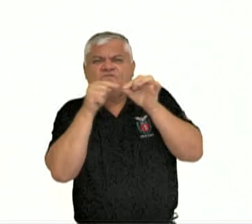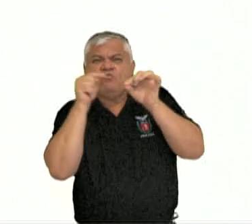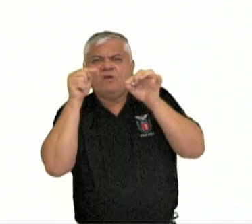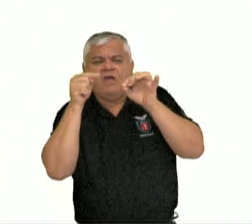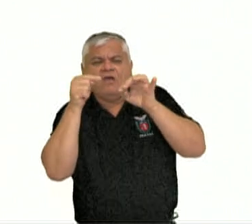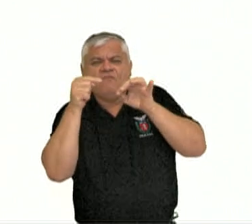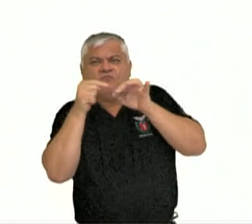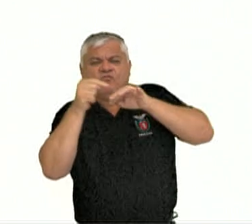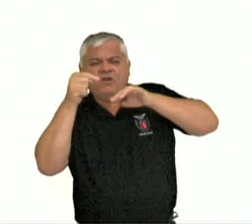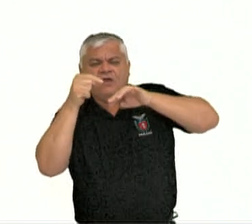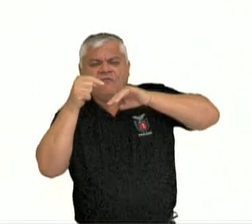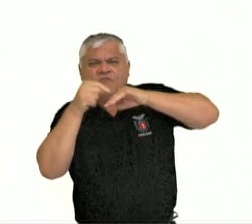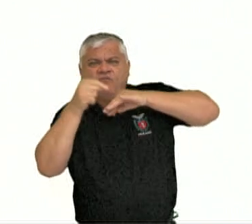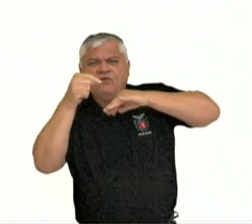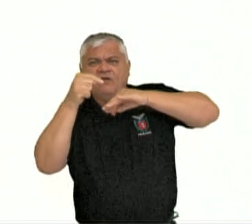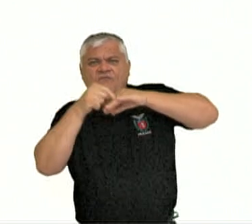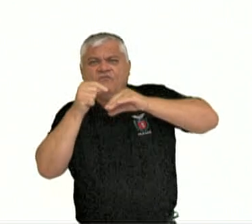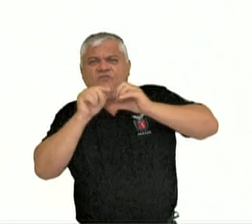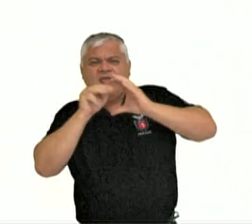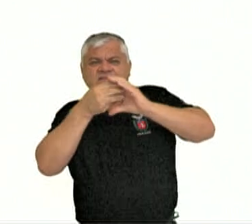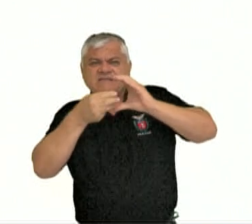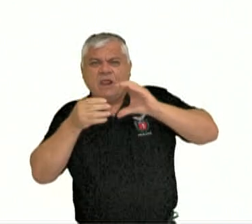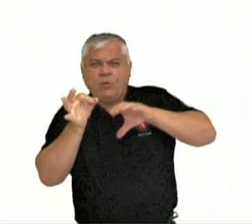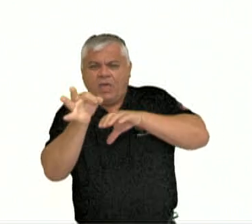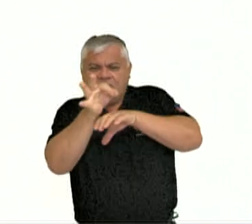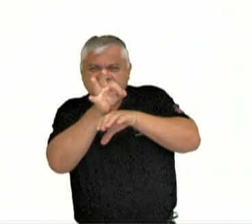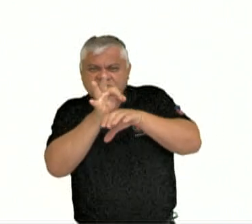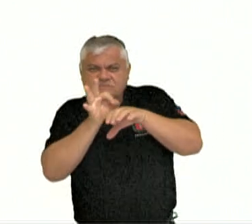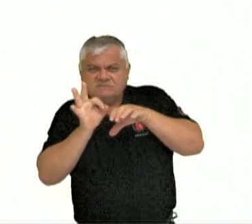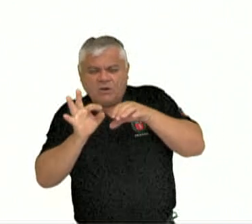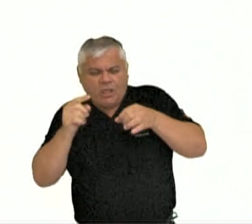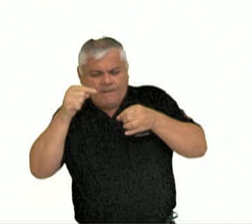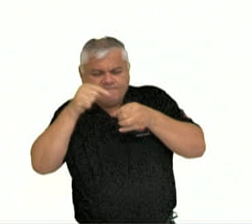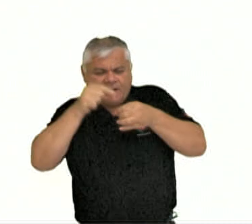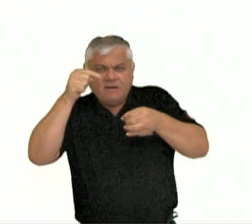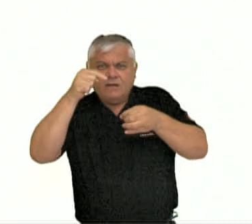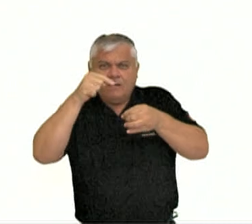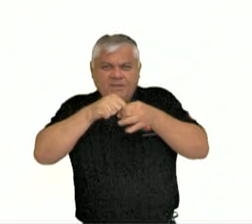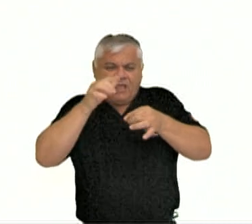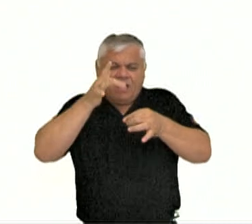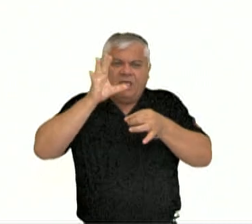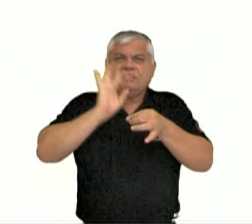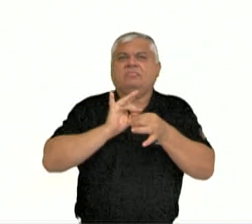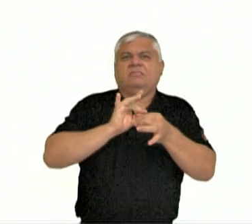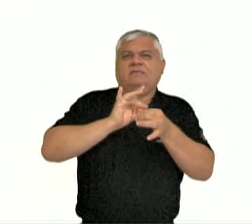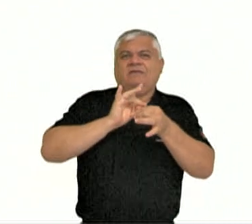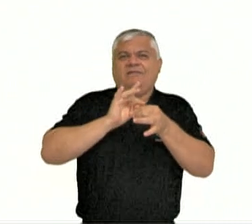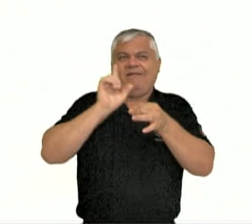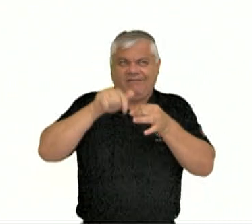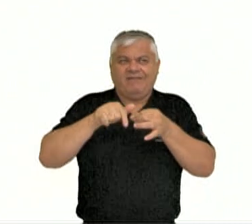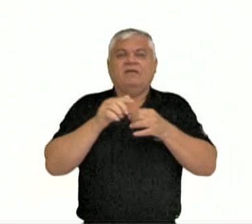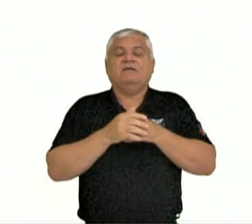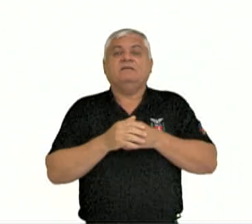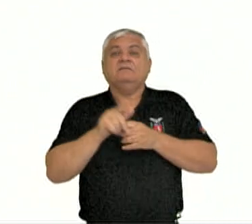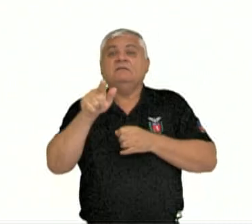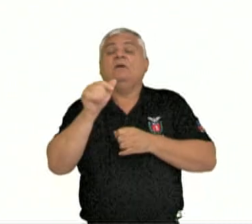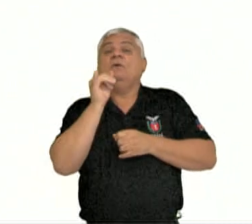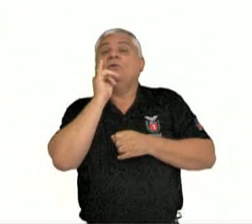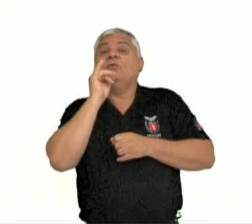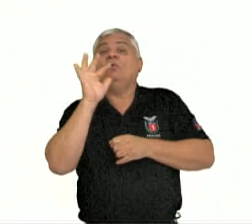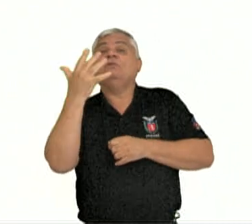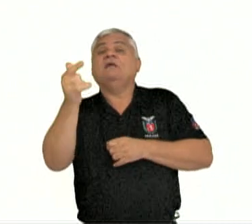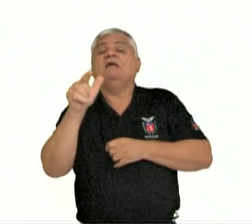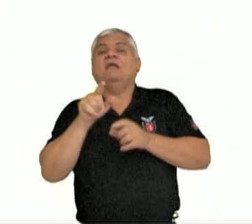facilita a penetração na célula, ou também a fixação na célula, por isso que é dado esse nome, tá? O movimento se dá